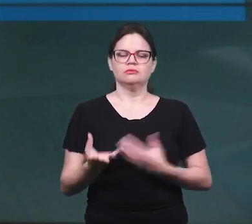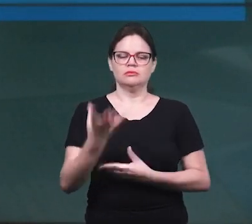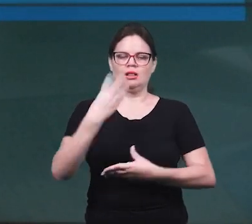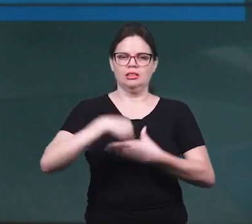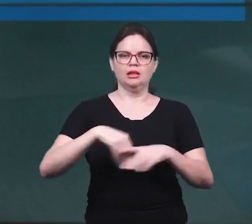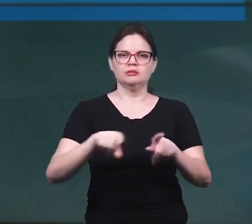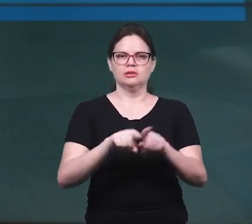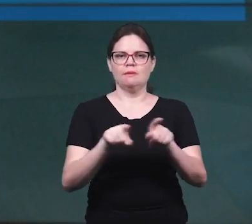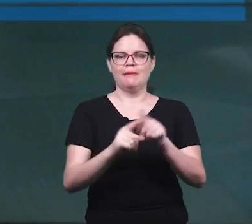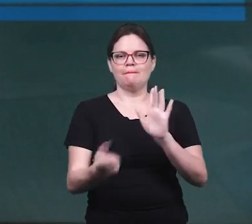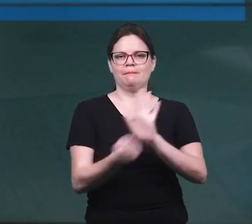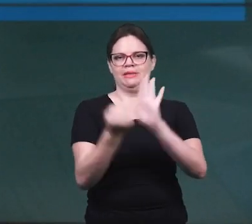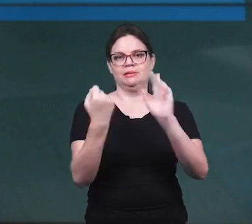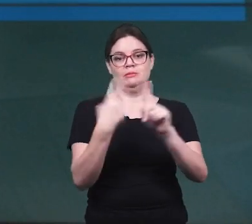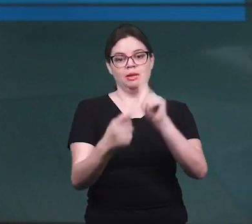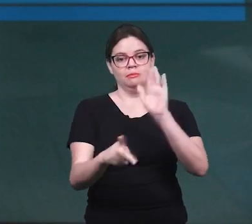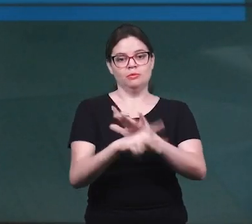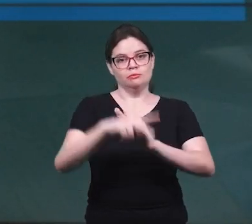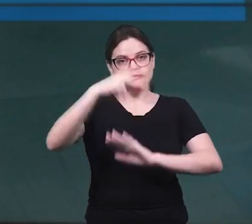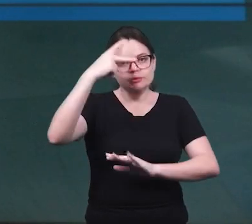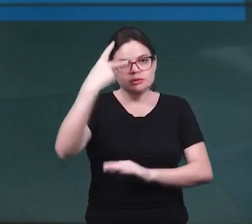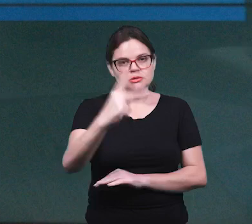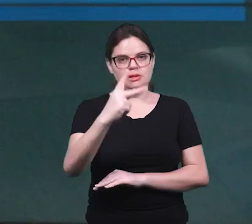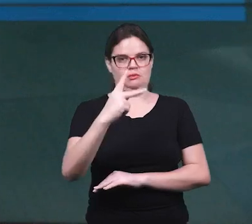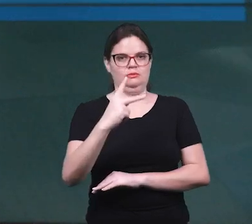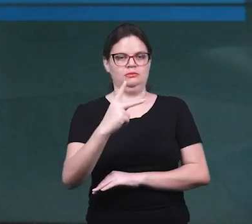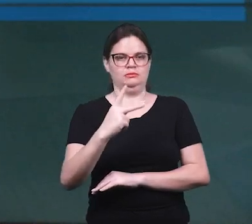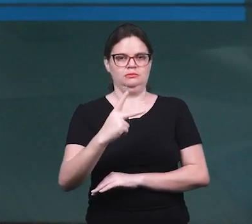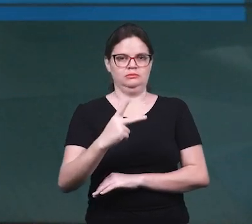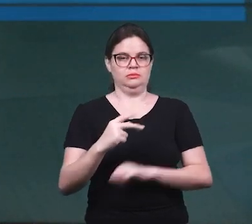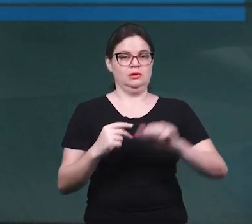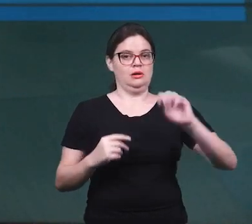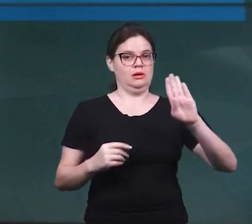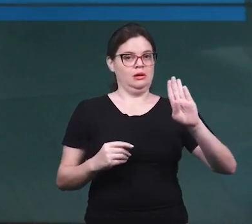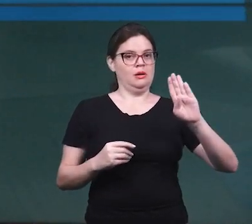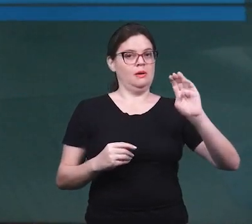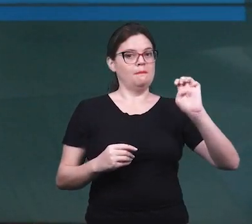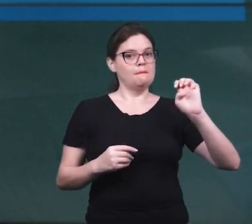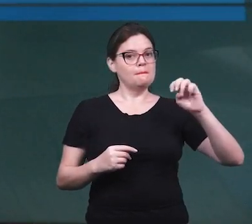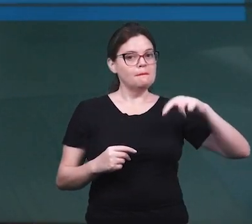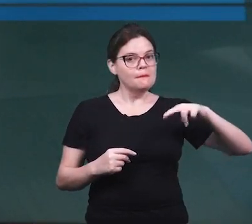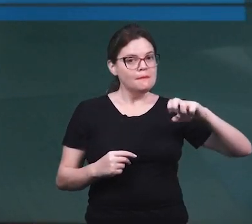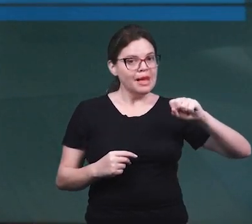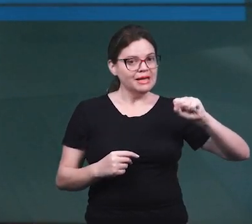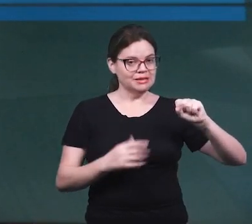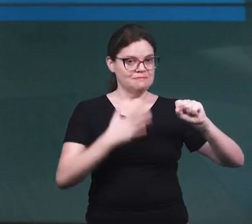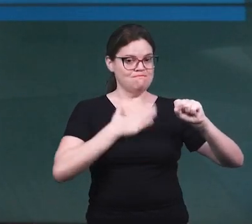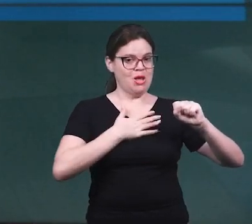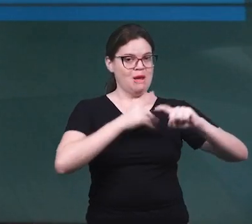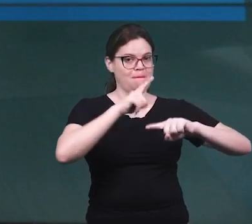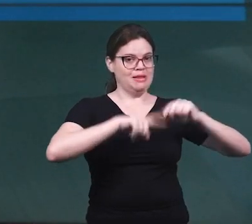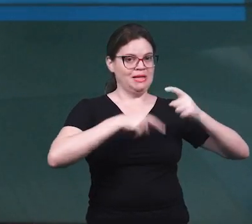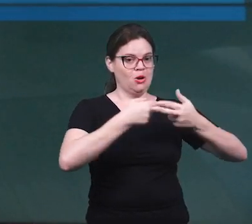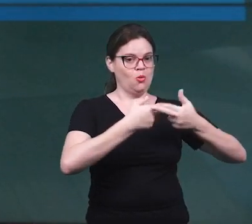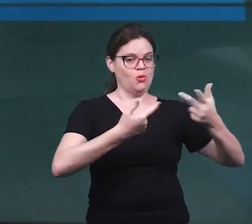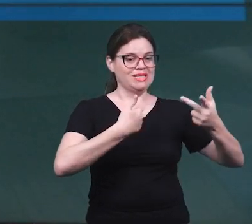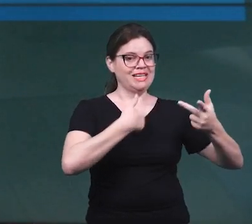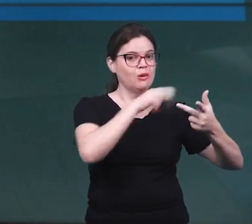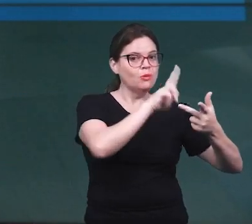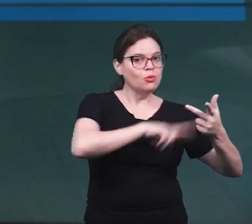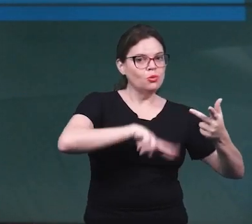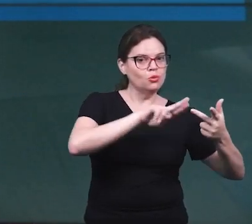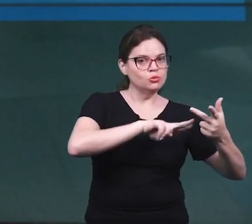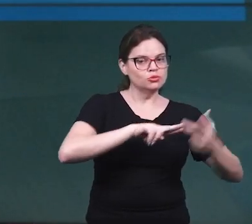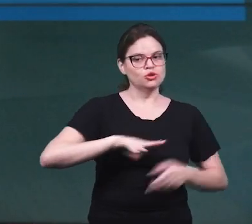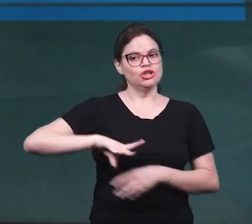que é aquilo que é seu. Bens é seu em pleno uso. Direitos